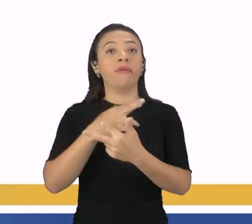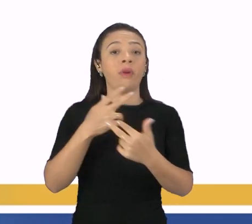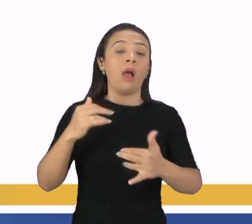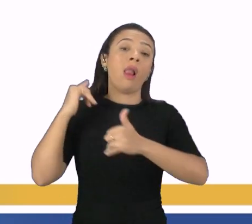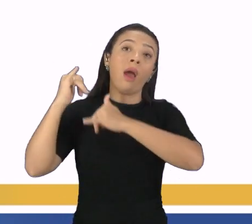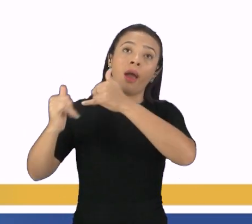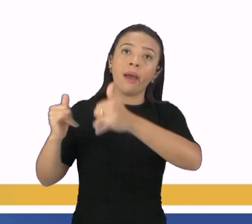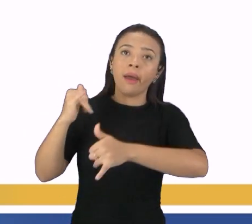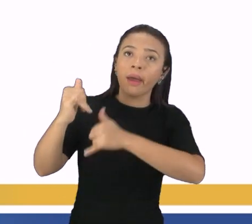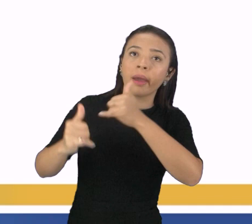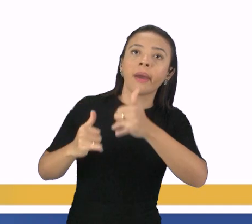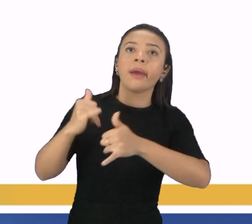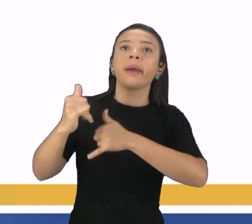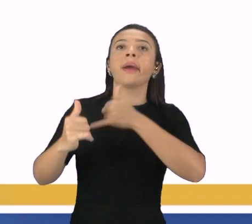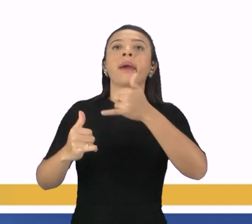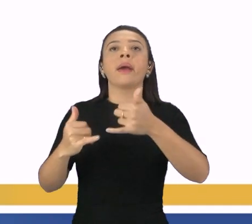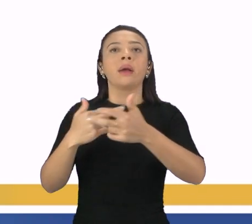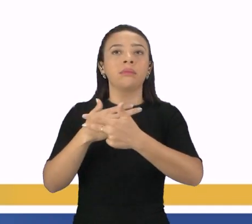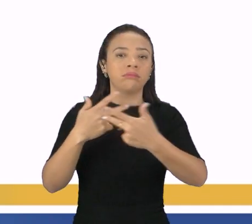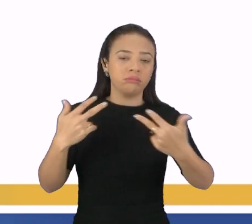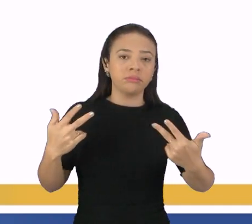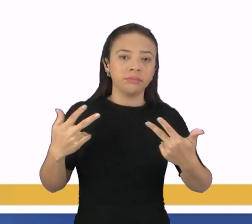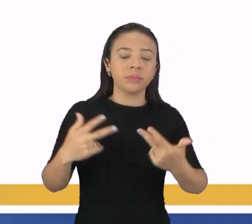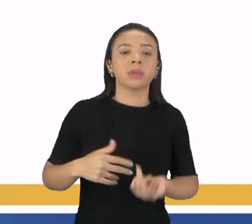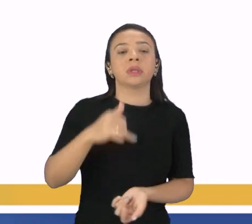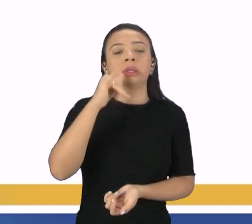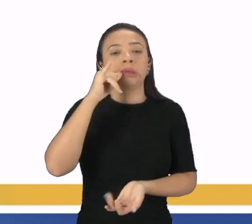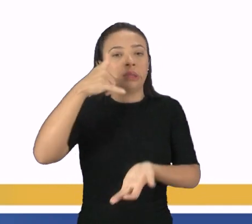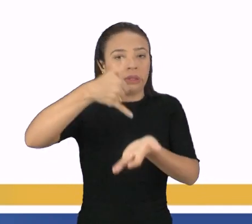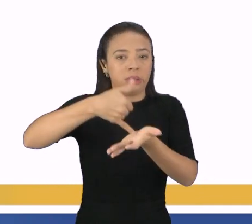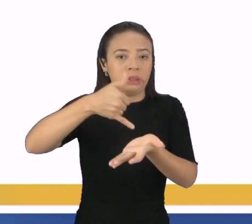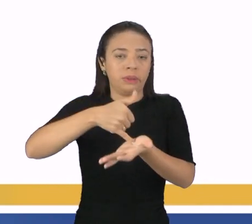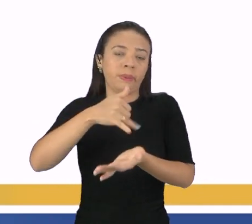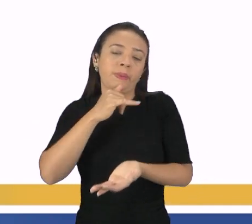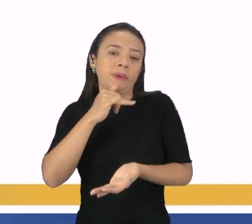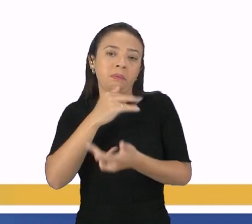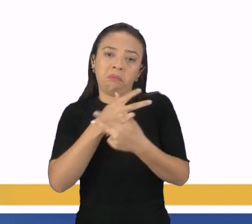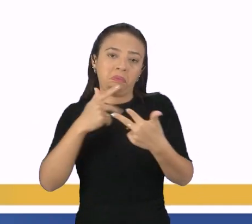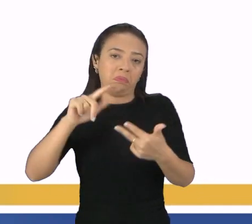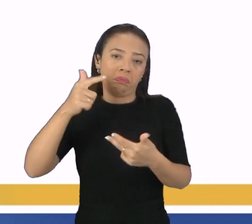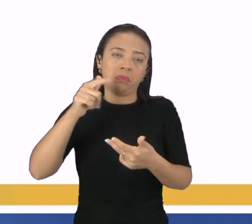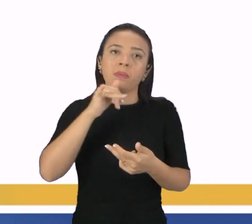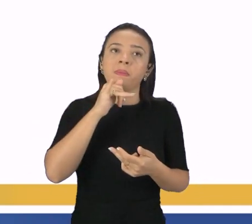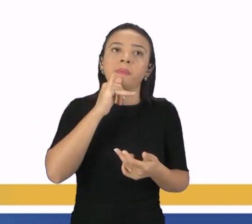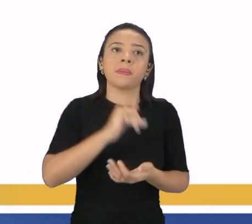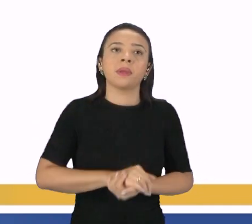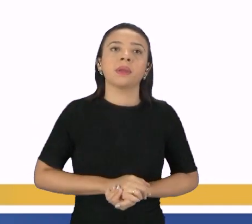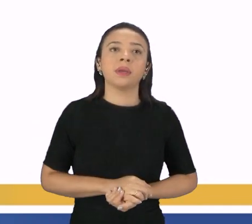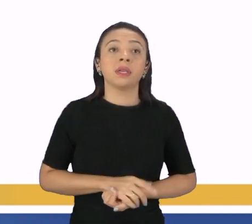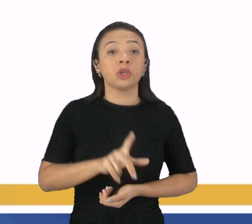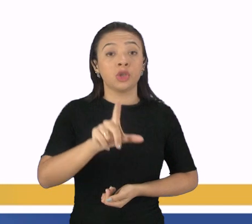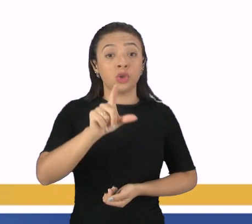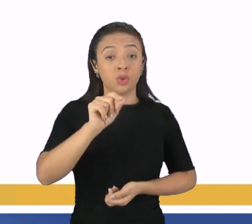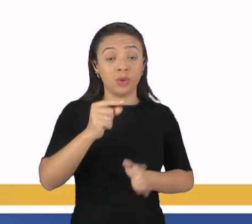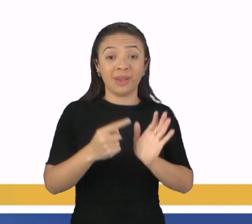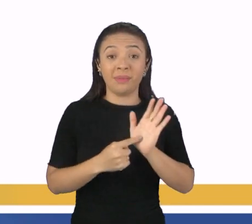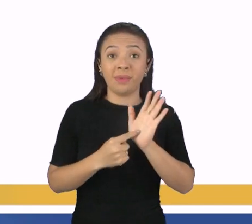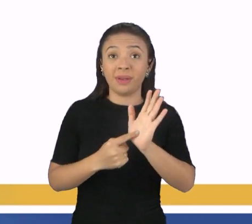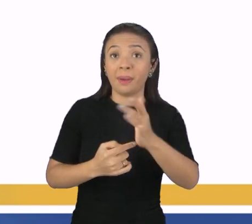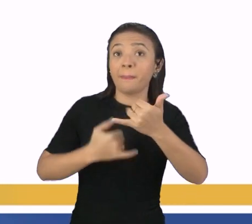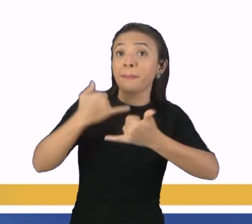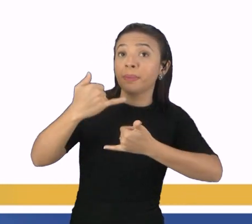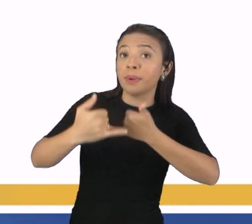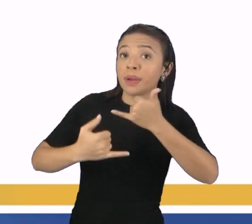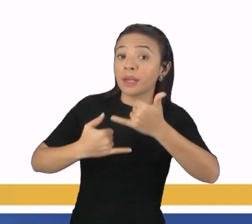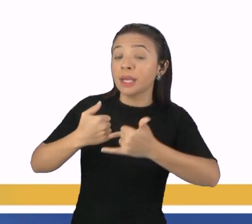Boitatá, os negros velhos, o Saci Pererê e entre outros, né? Assinale a questão que apresenta jogos e